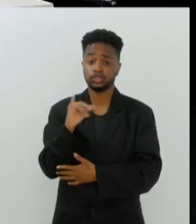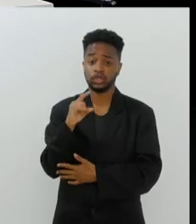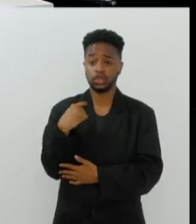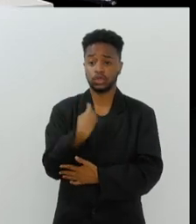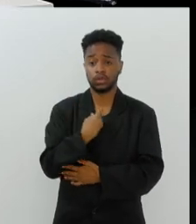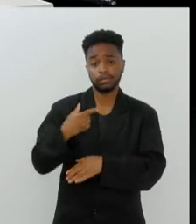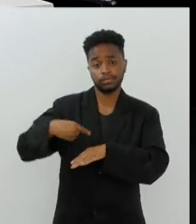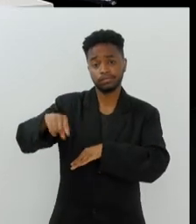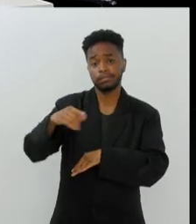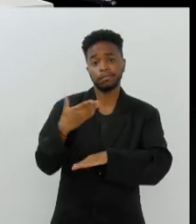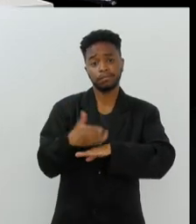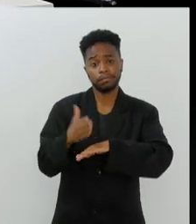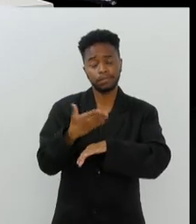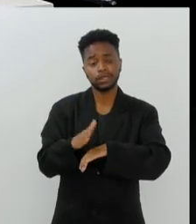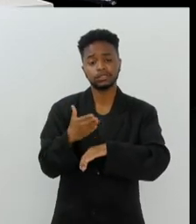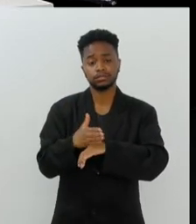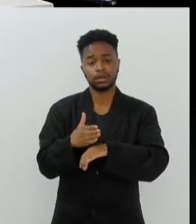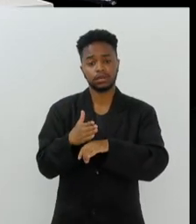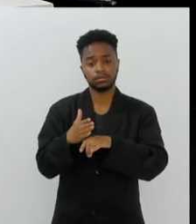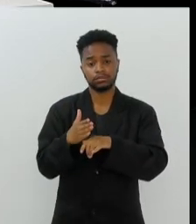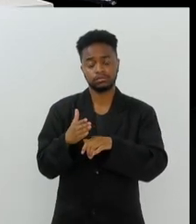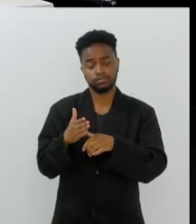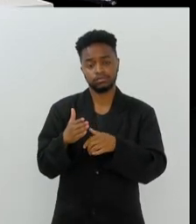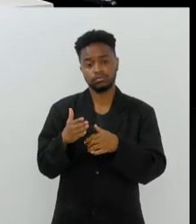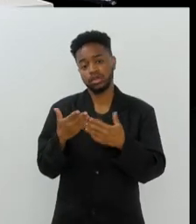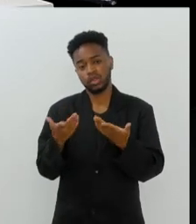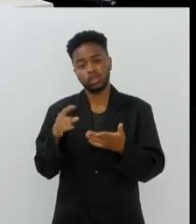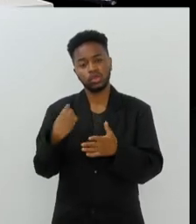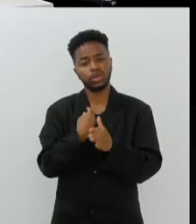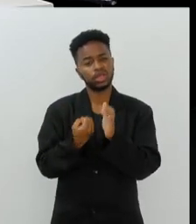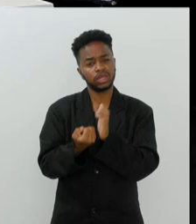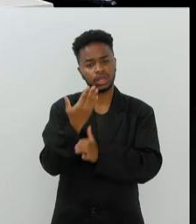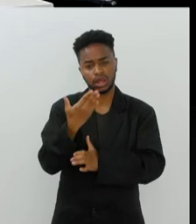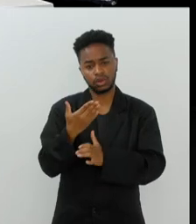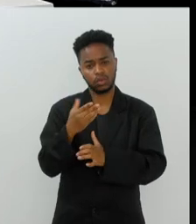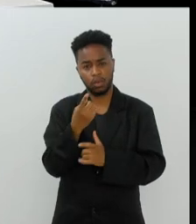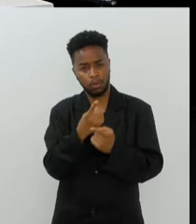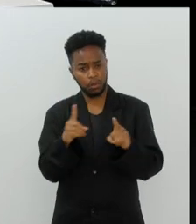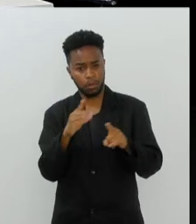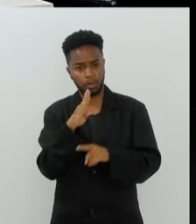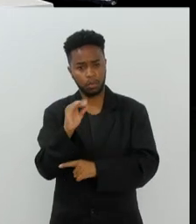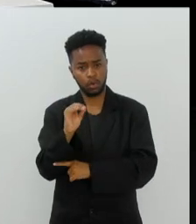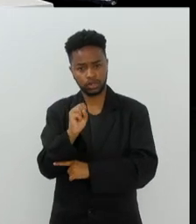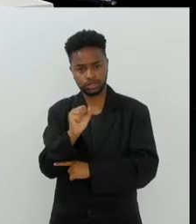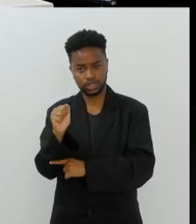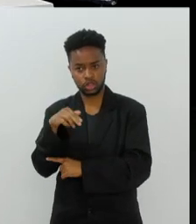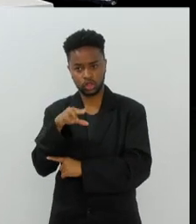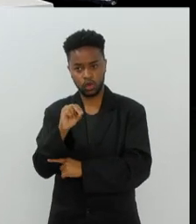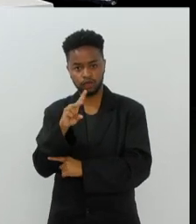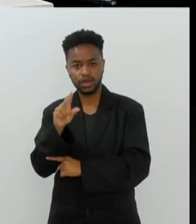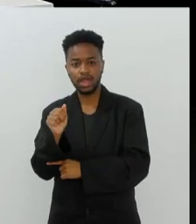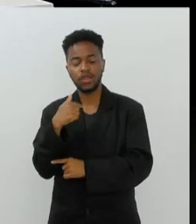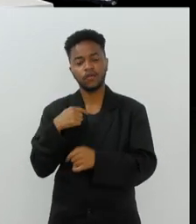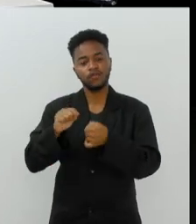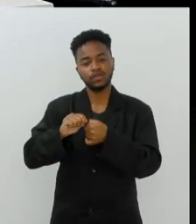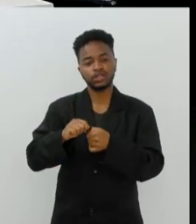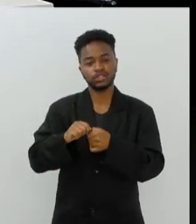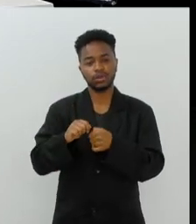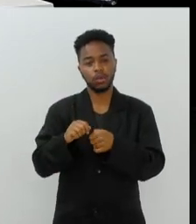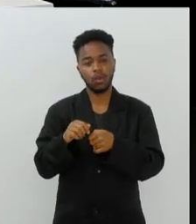a gente foi num ensaio lá de bateria, até pra coroação, que a gente tava criando uma bossa nova e tudo. Aí eu fiz a mesma pose do